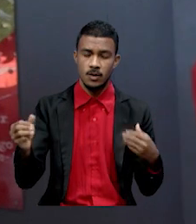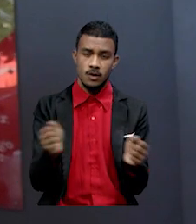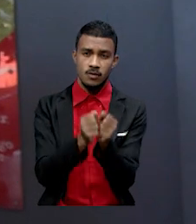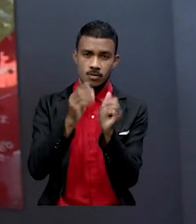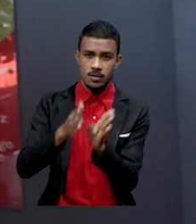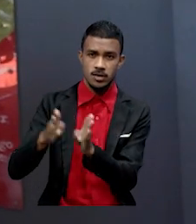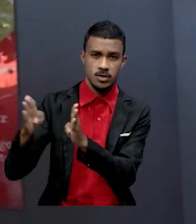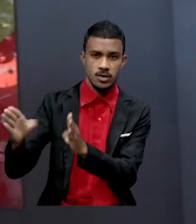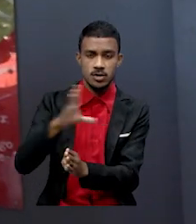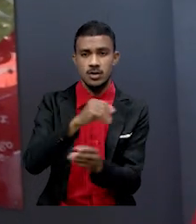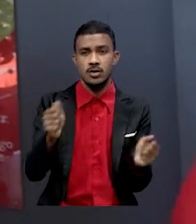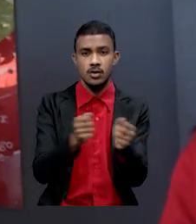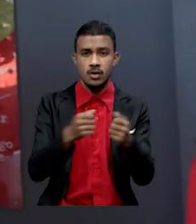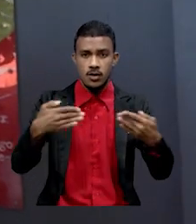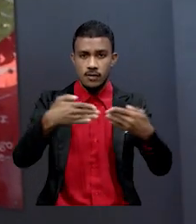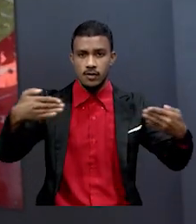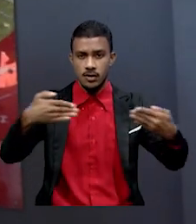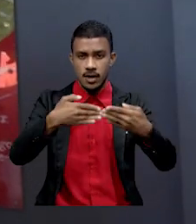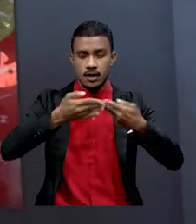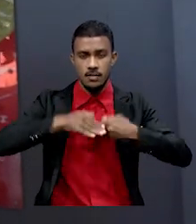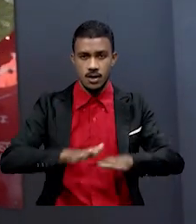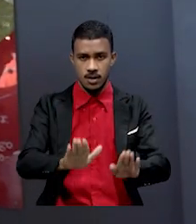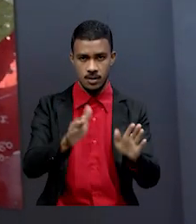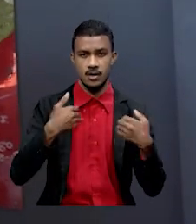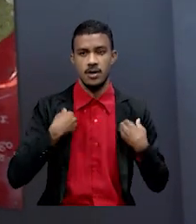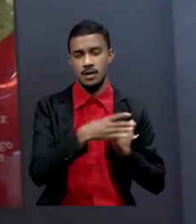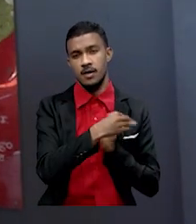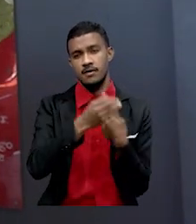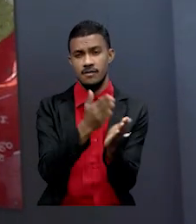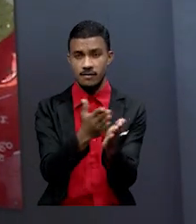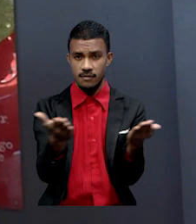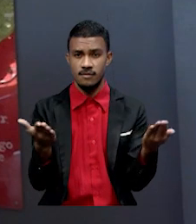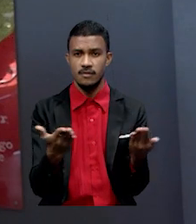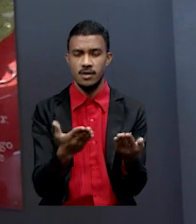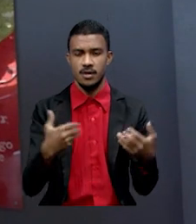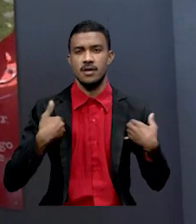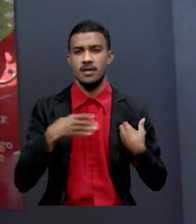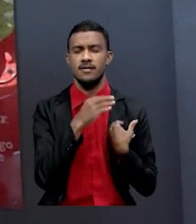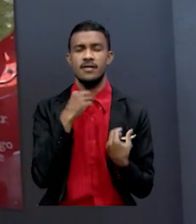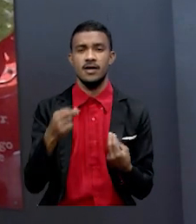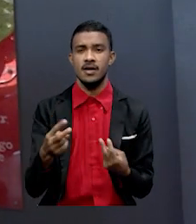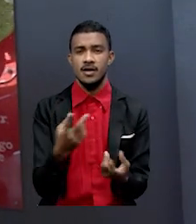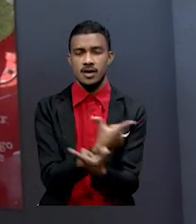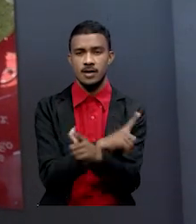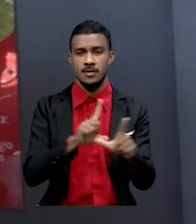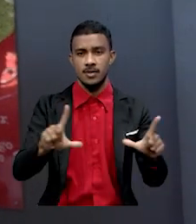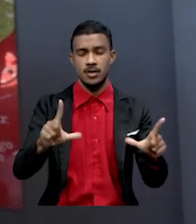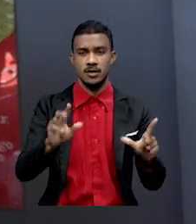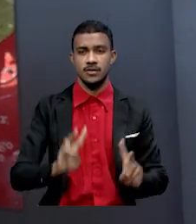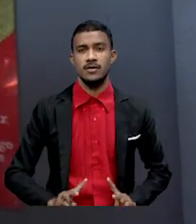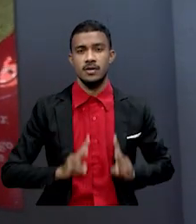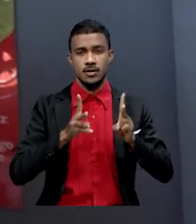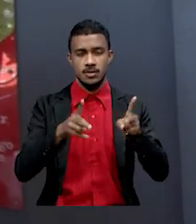de negociação da fronteira marítima que têm sido extraordinárias vitórias diplomáticas